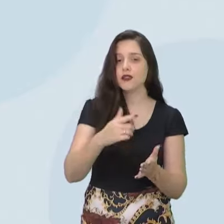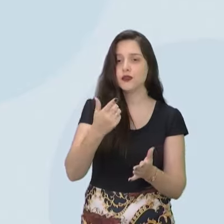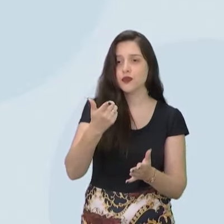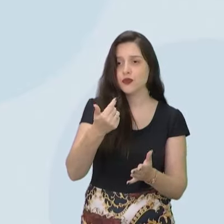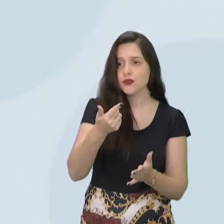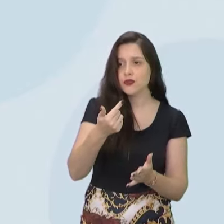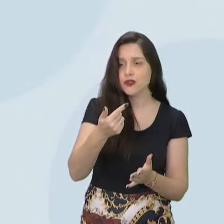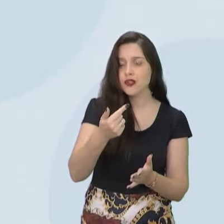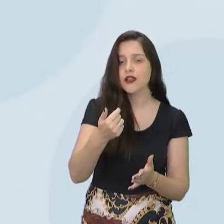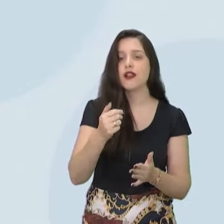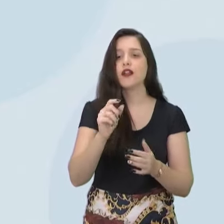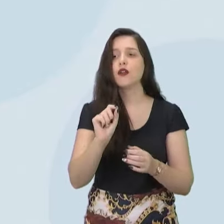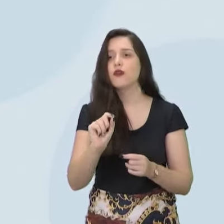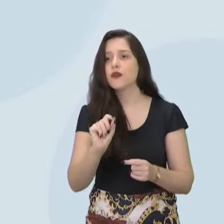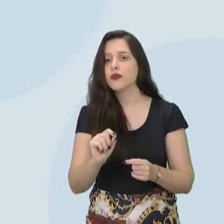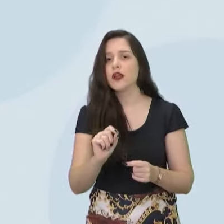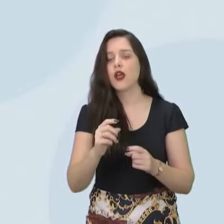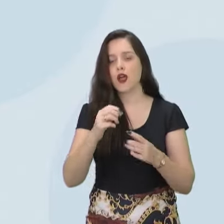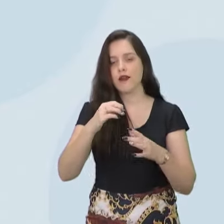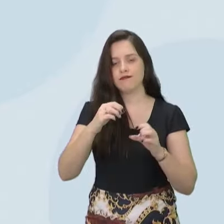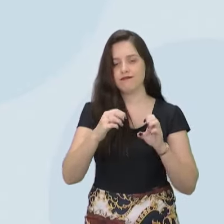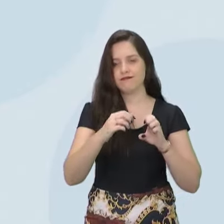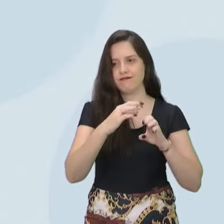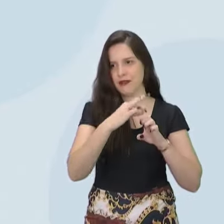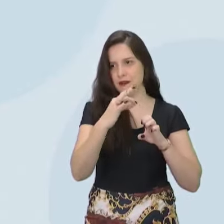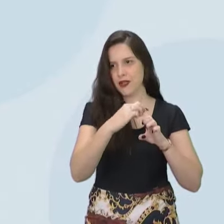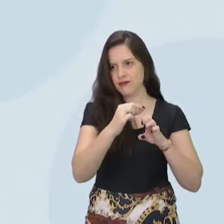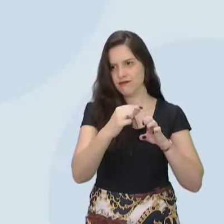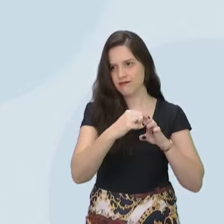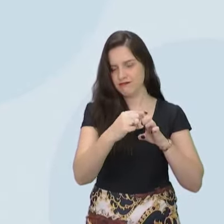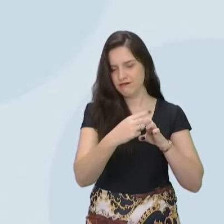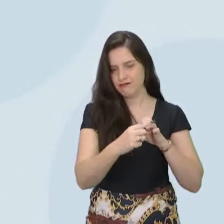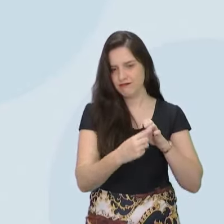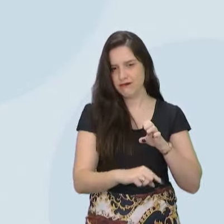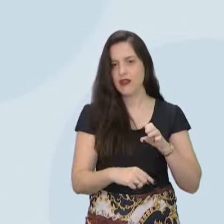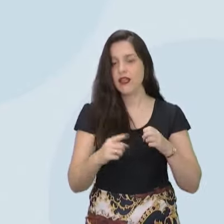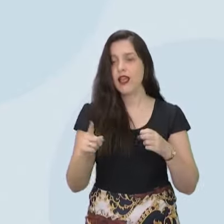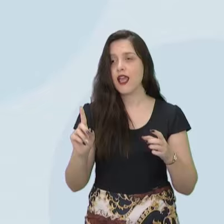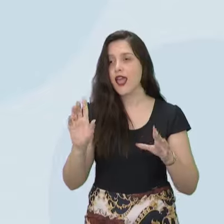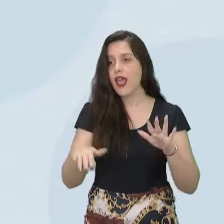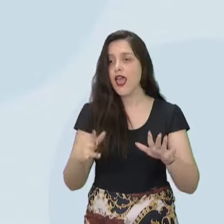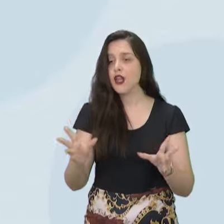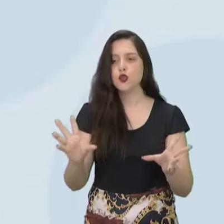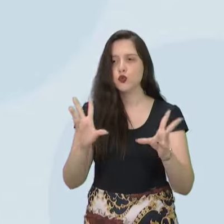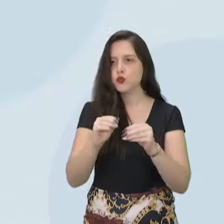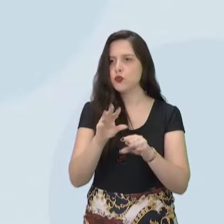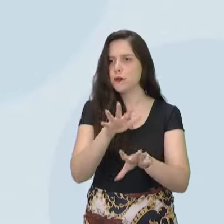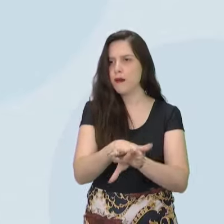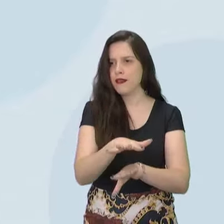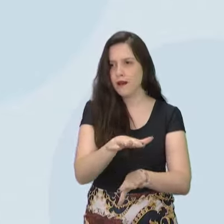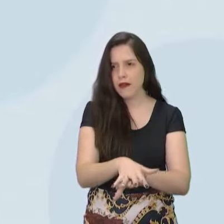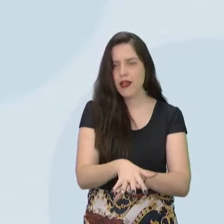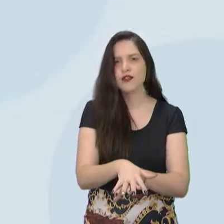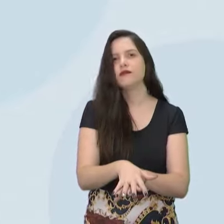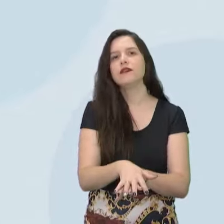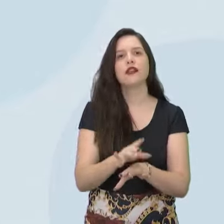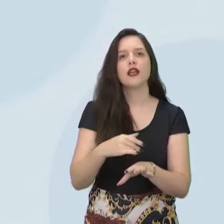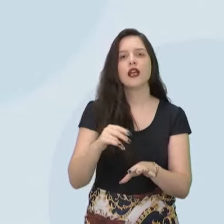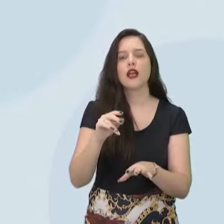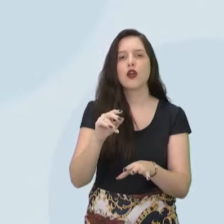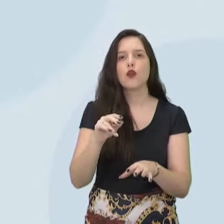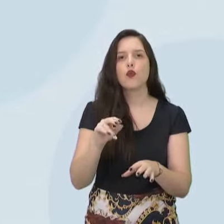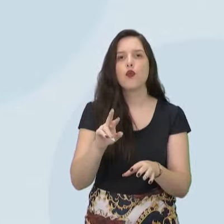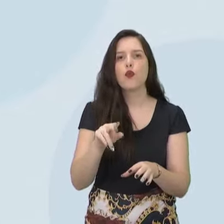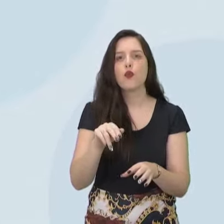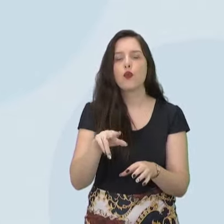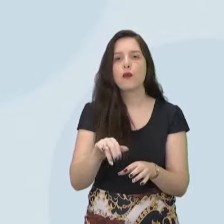ao empreendedorismo, tá bom, pessoal? Isso no caso da matemática. Em ciências humanas,